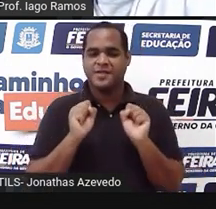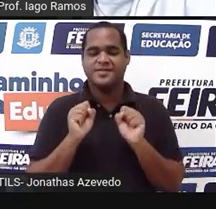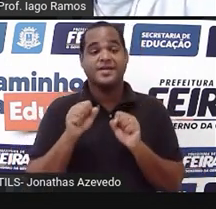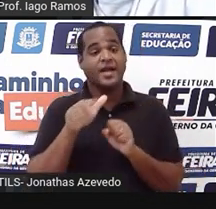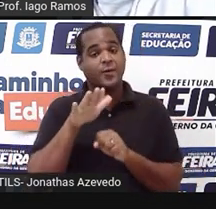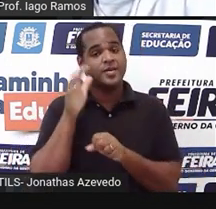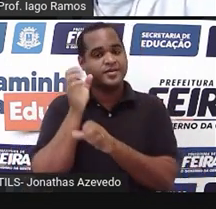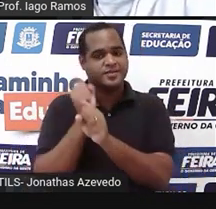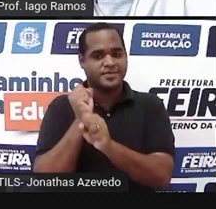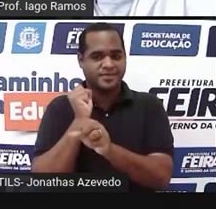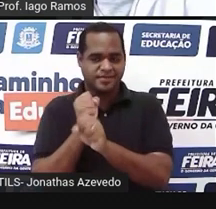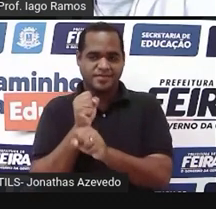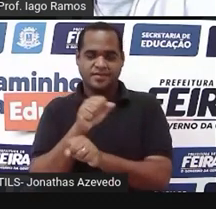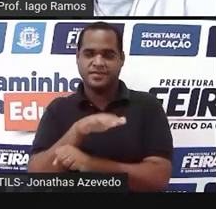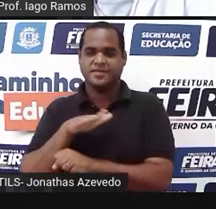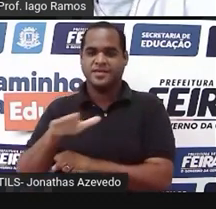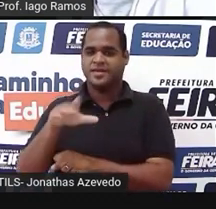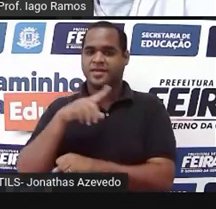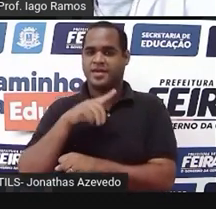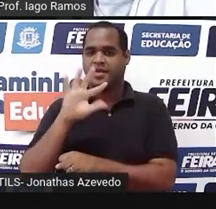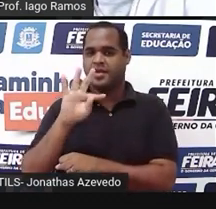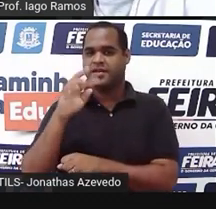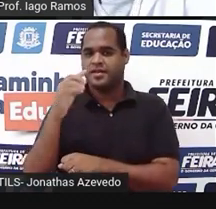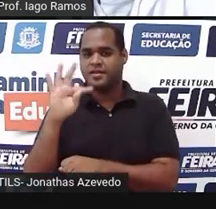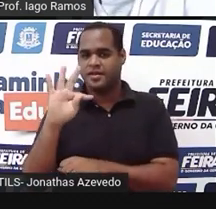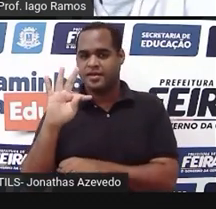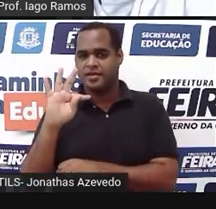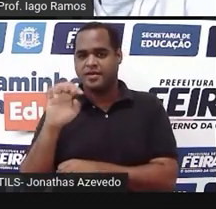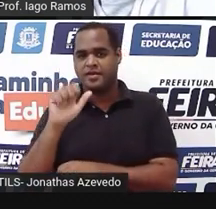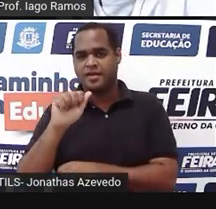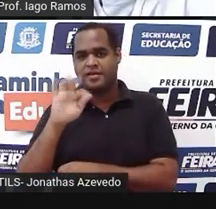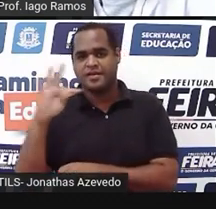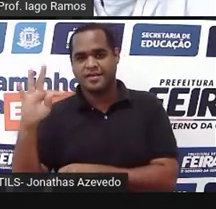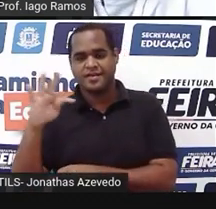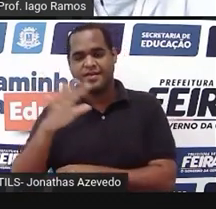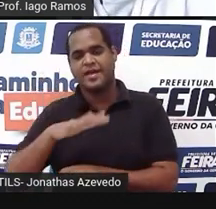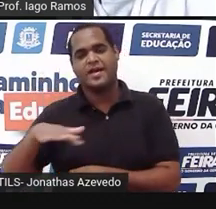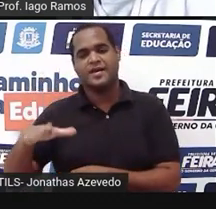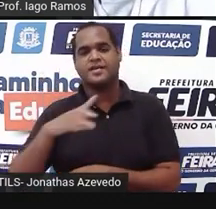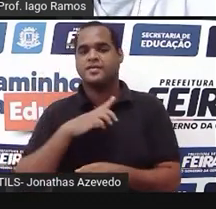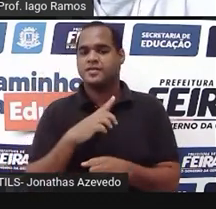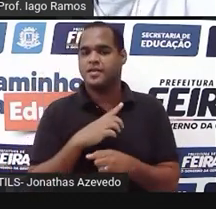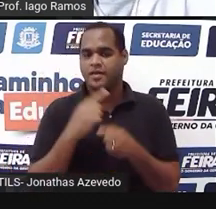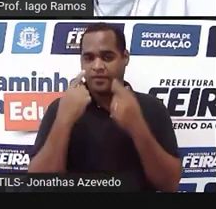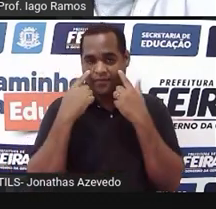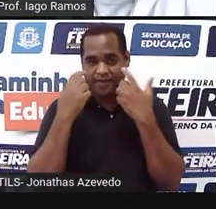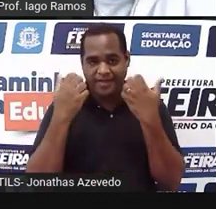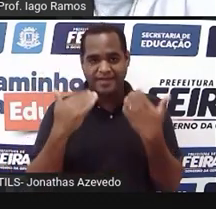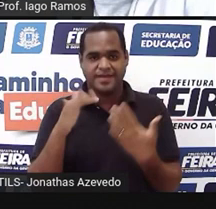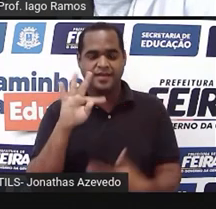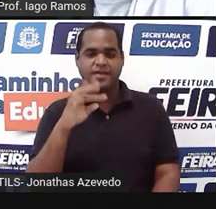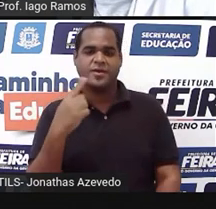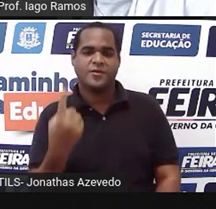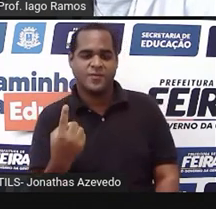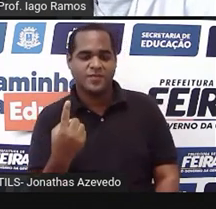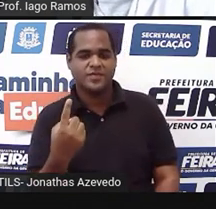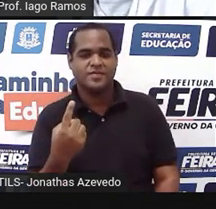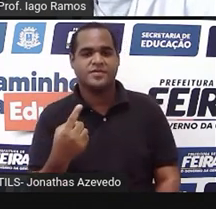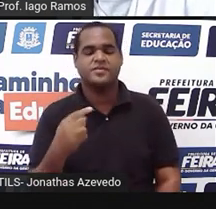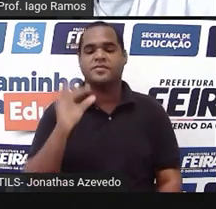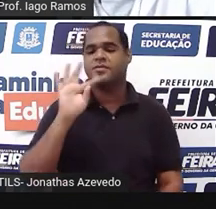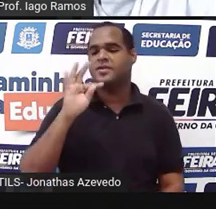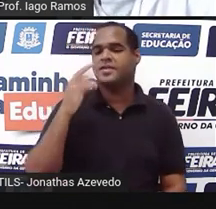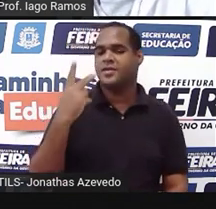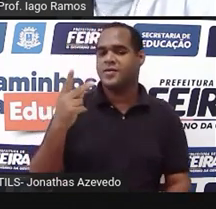calcular as áreas dos triângulos o triângulo maior que eu enxergo no trapézio eu vou chamar de ter um o menor